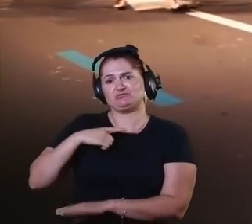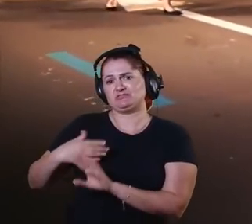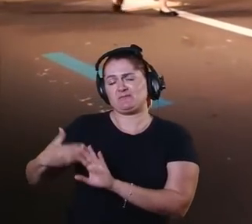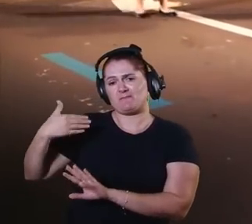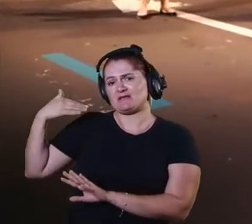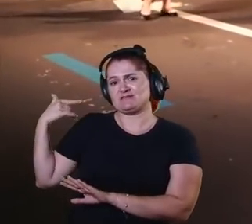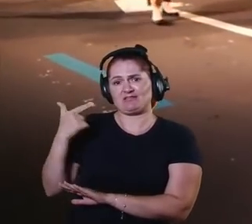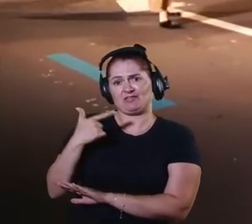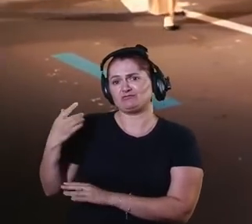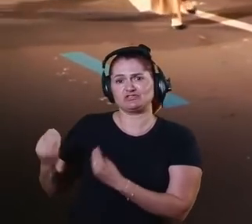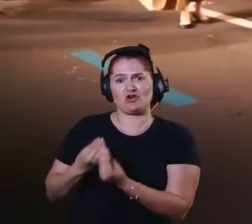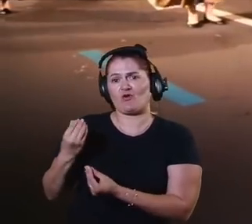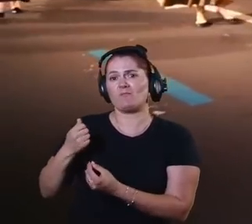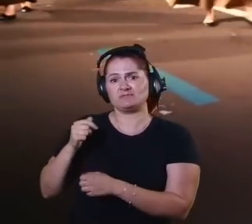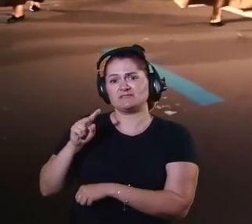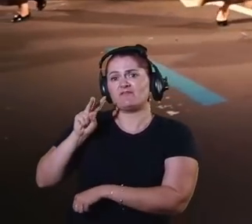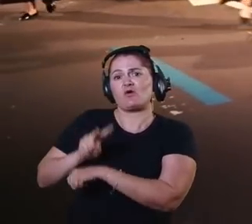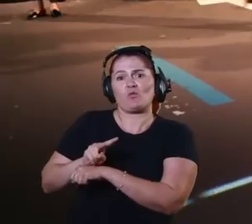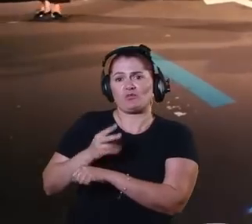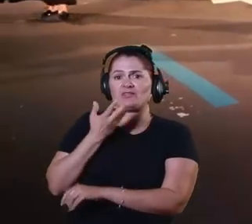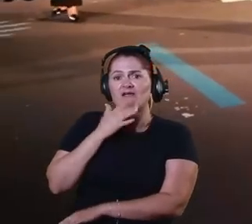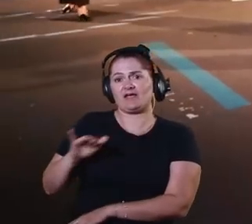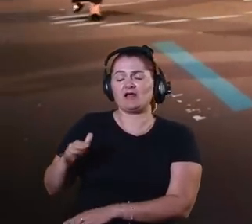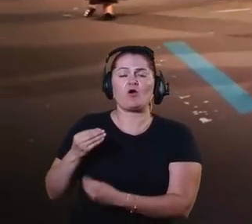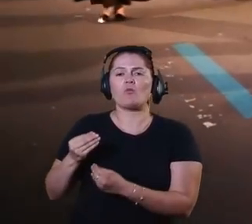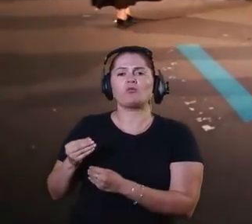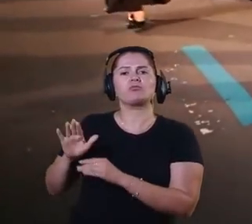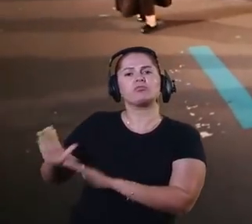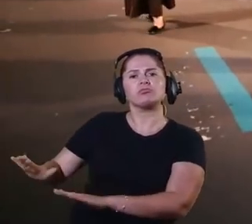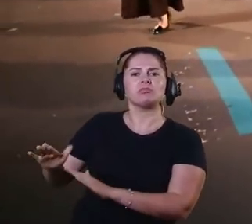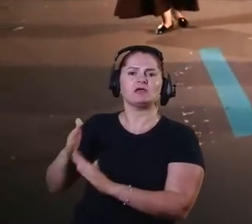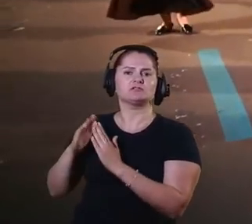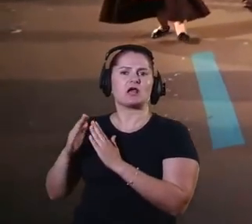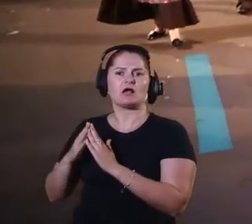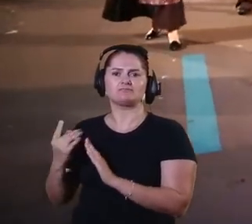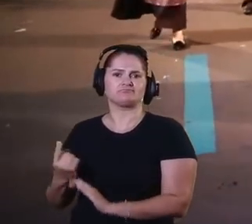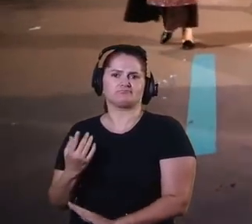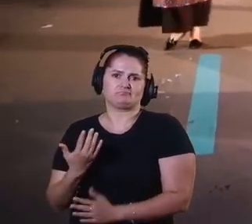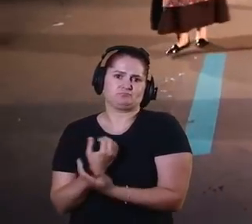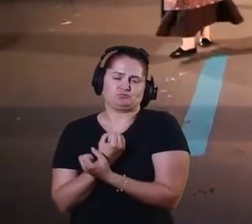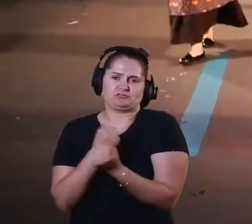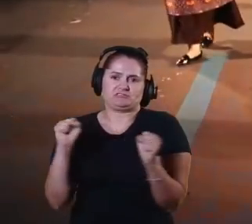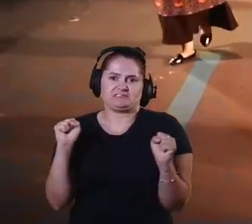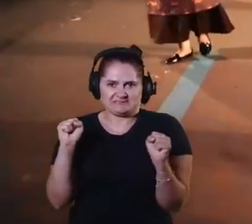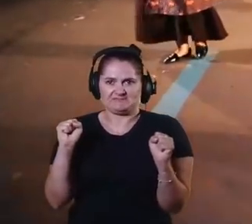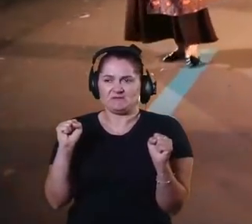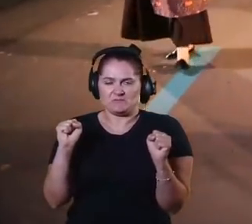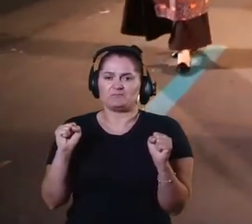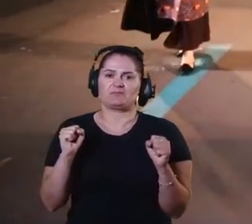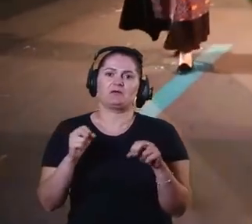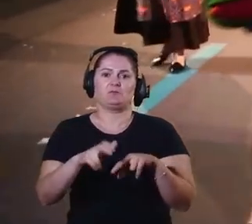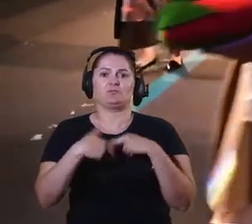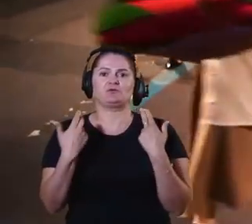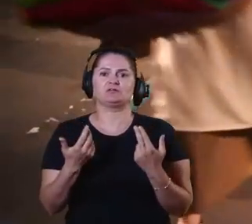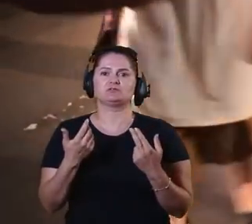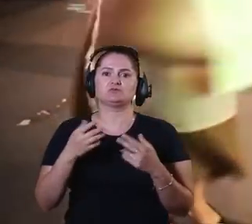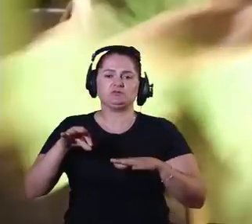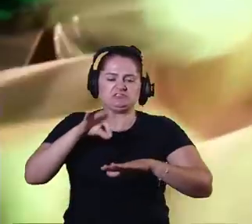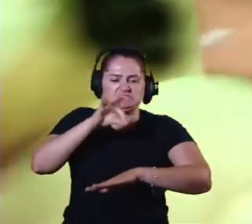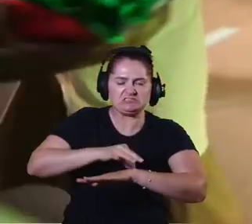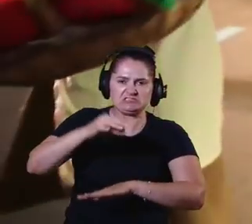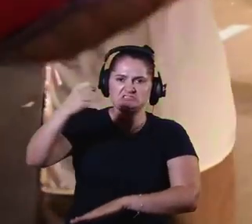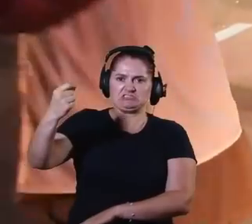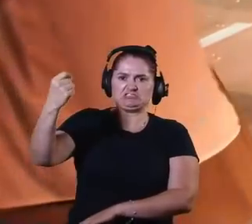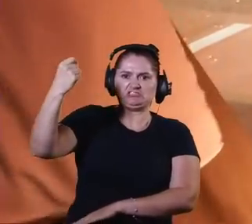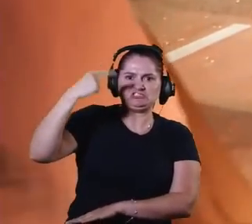tinha outro jeito. Deixar em casa não dava. Eu tinha que levar para a roça. E fazia, os mosquitos pegavam, o sol